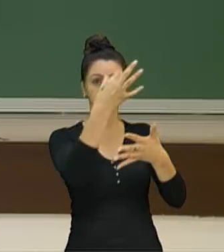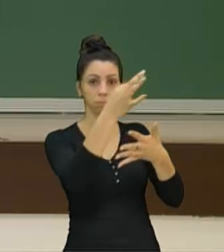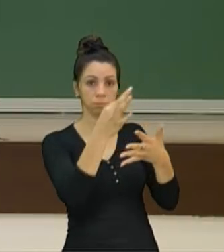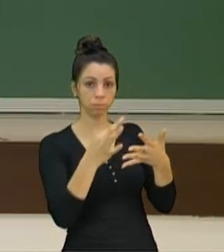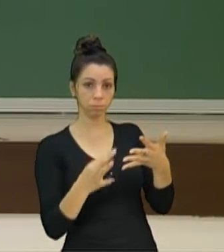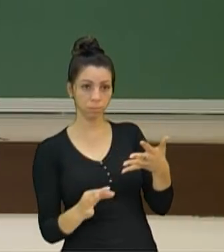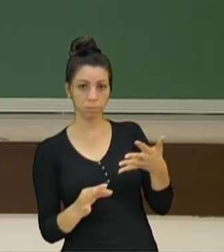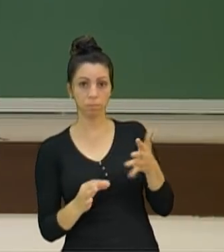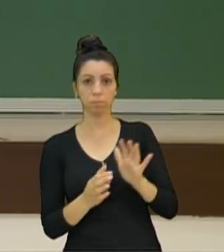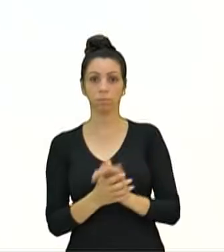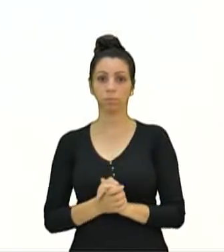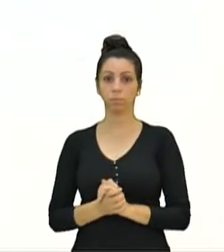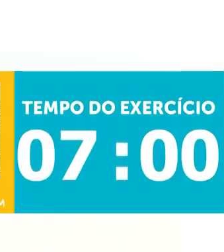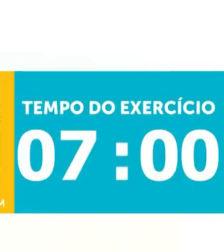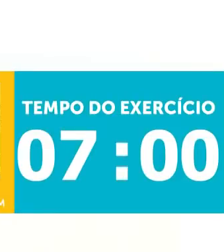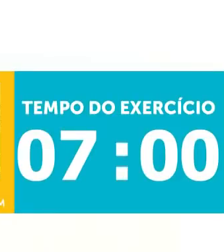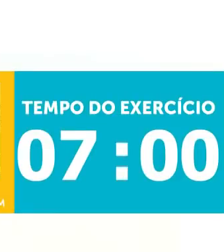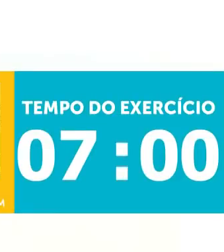aí se você acertou.